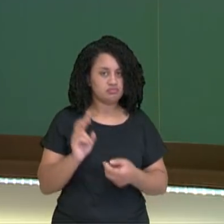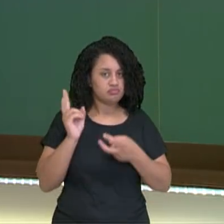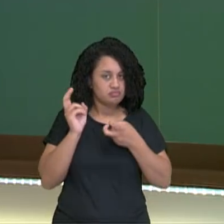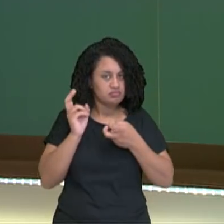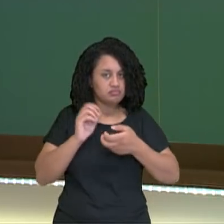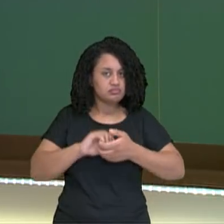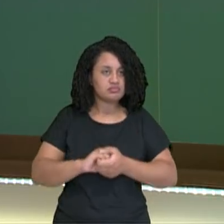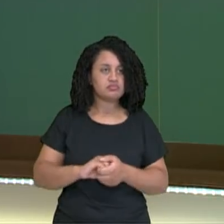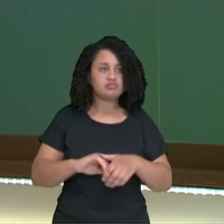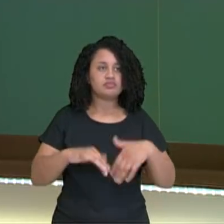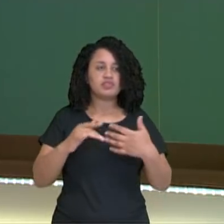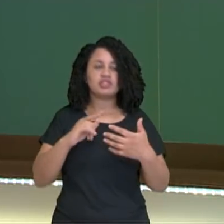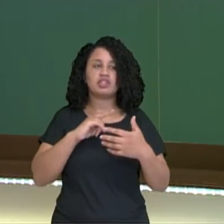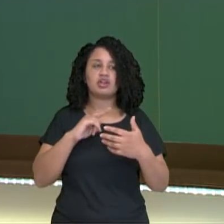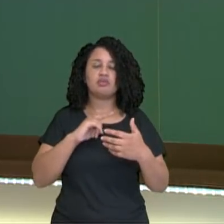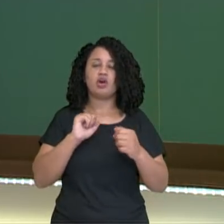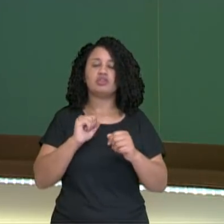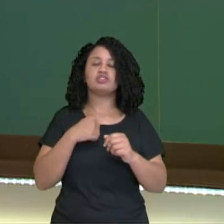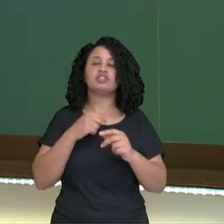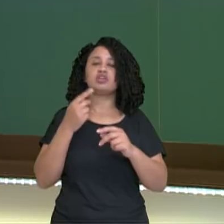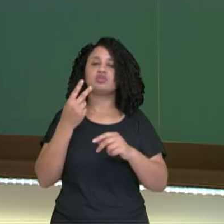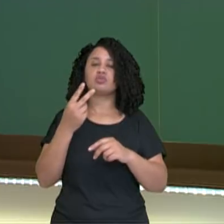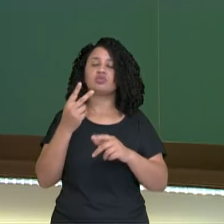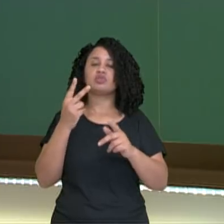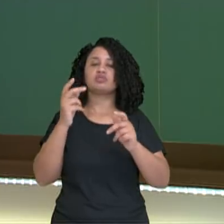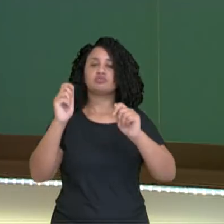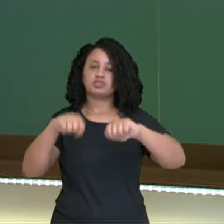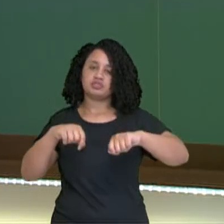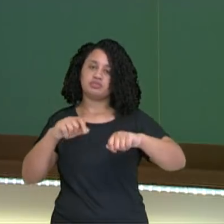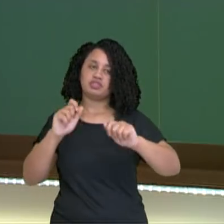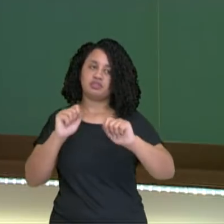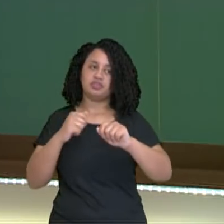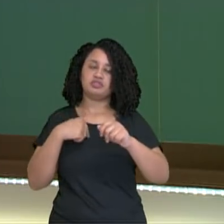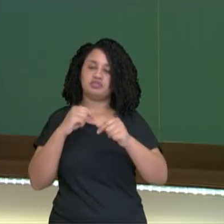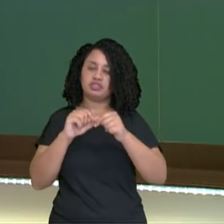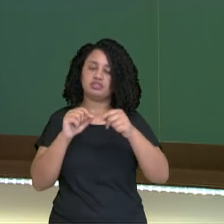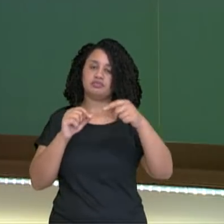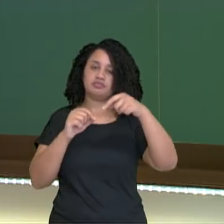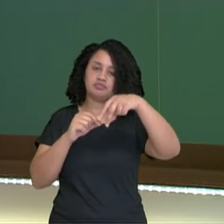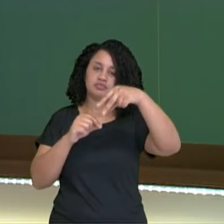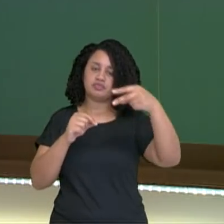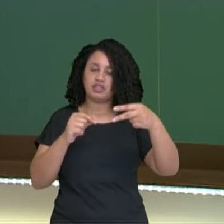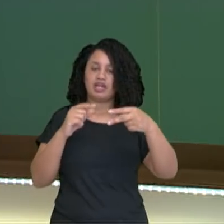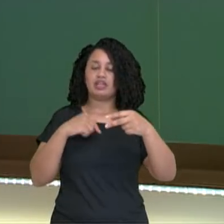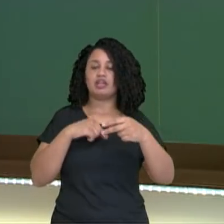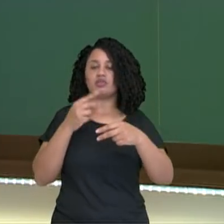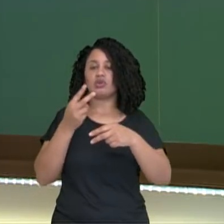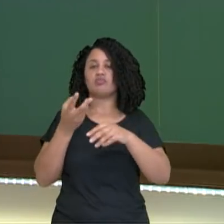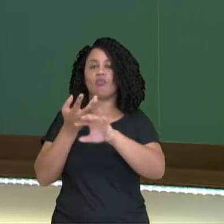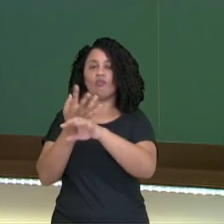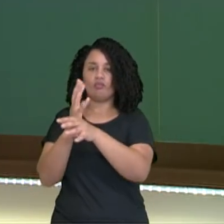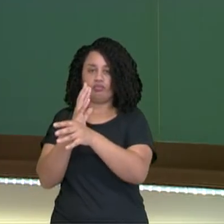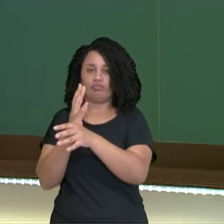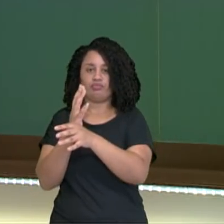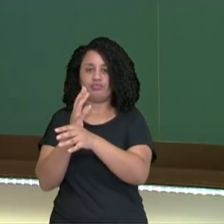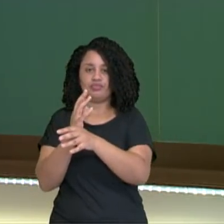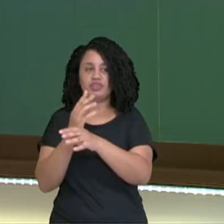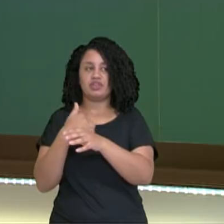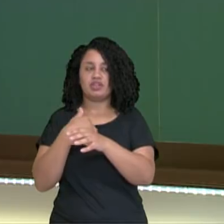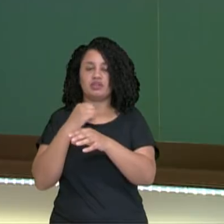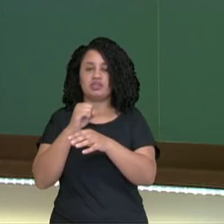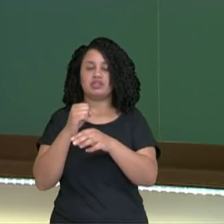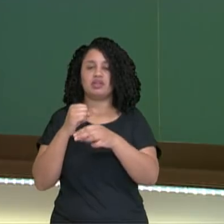2 possibilidades de ligação, e aqui nós temos 2 orbitais p vazio. Então, quando a gente tem a